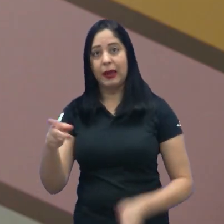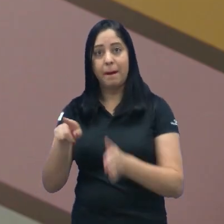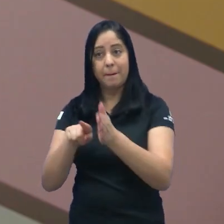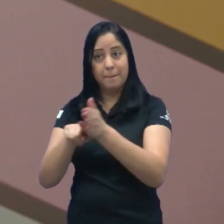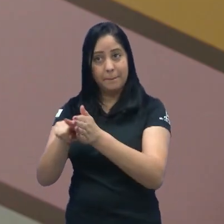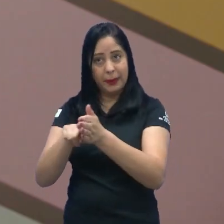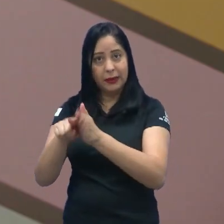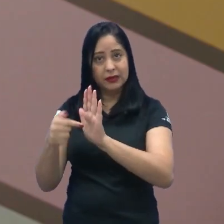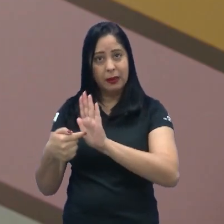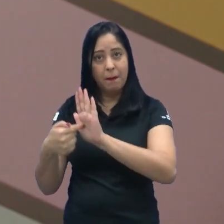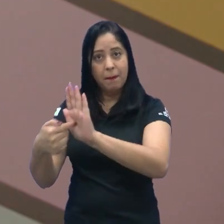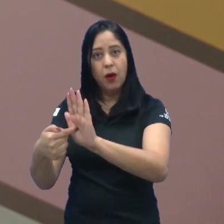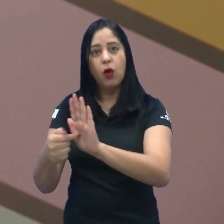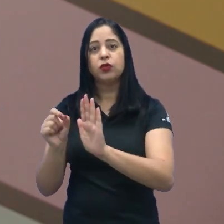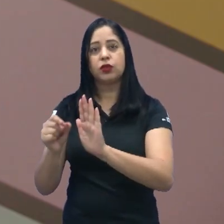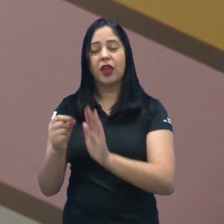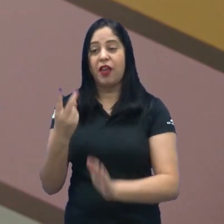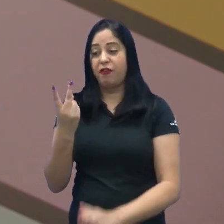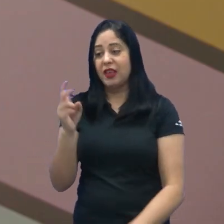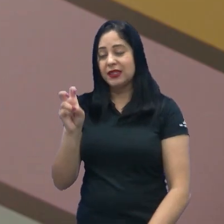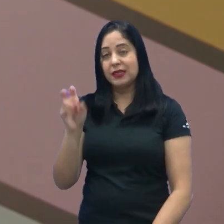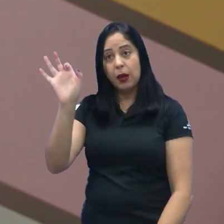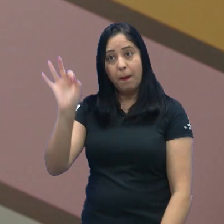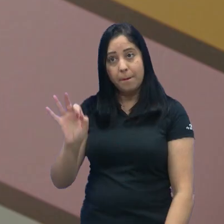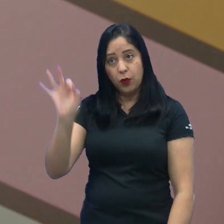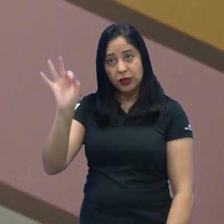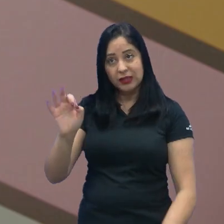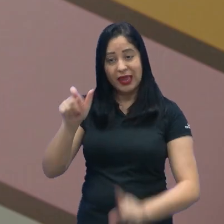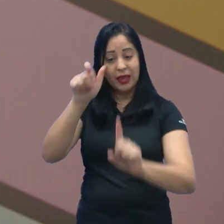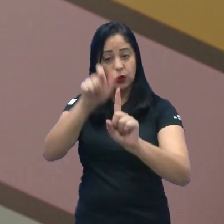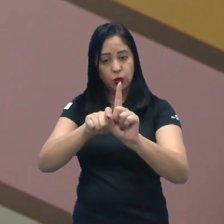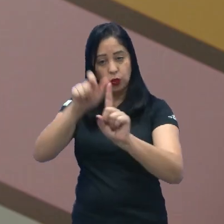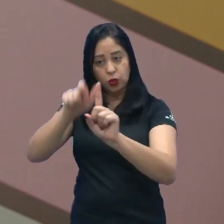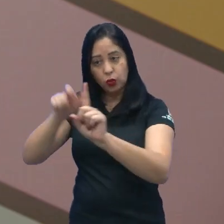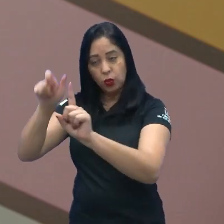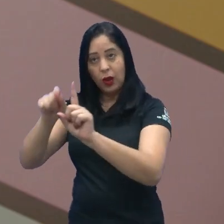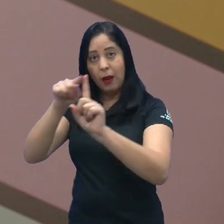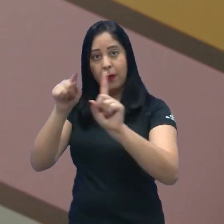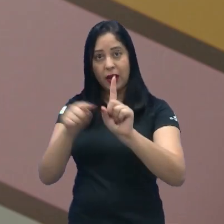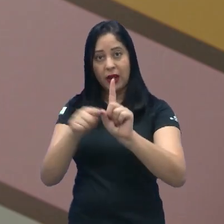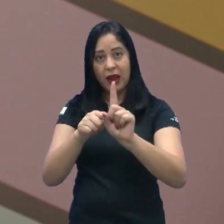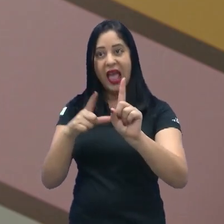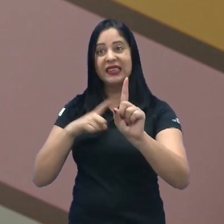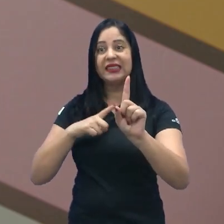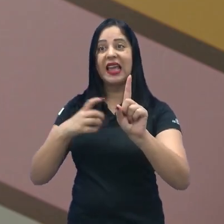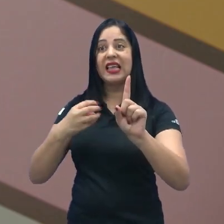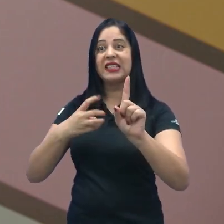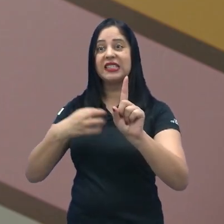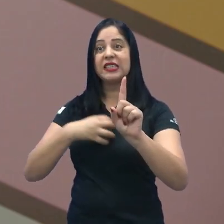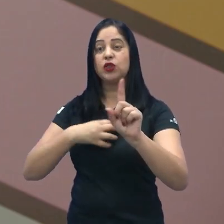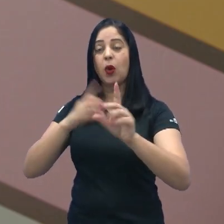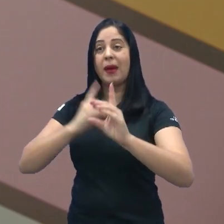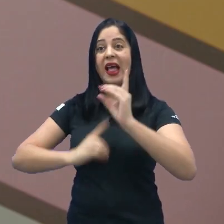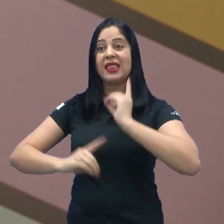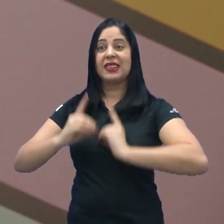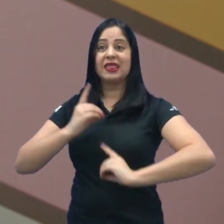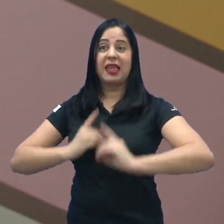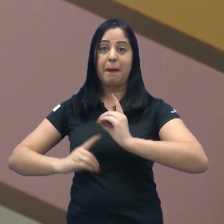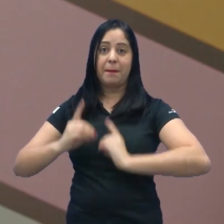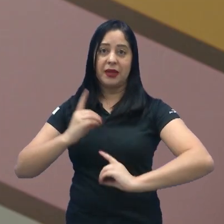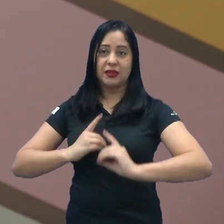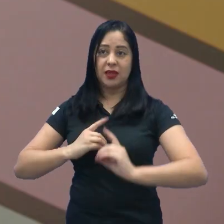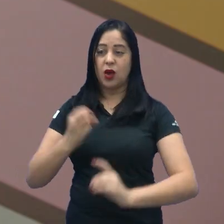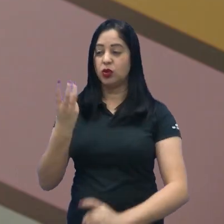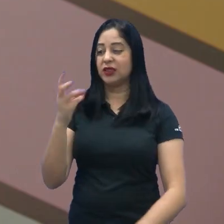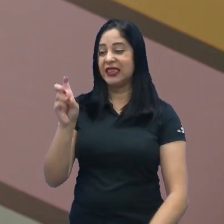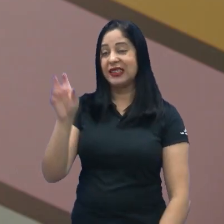que 25% das gestantes, elas apresentam sintomas de depressão. 35% sintomas de